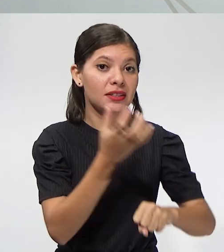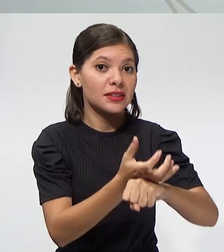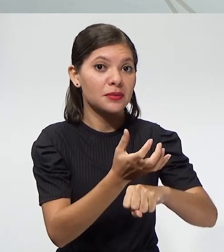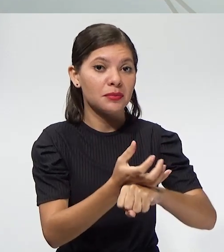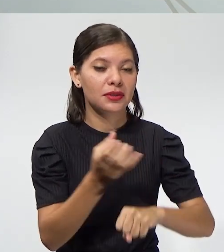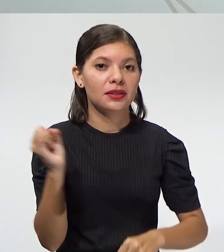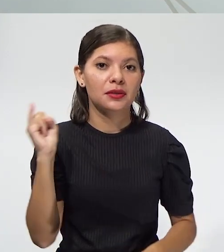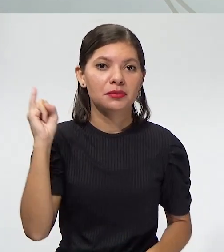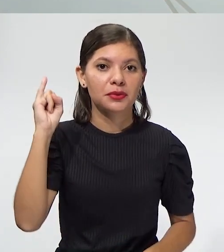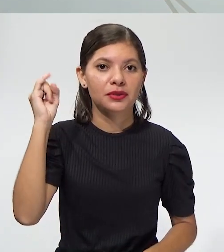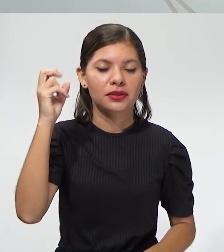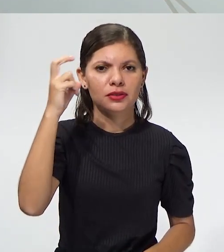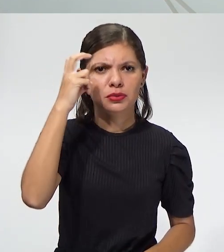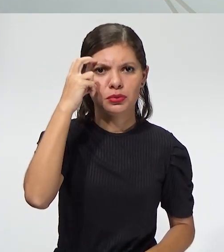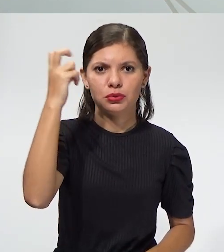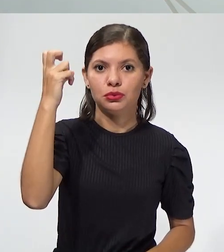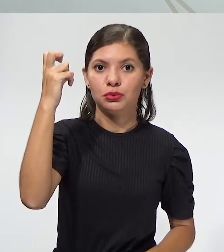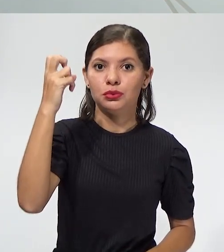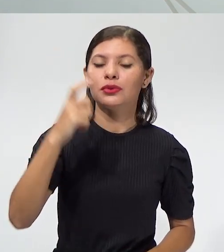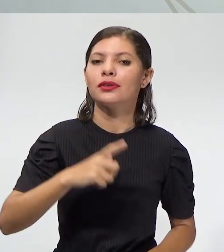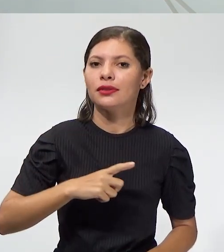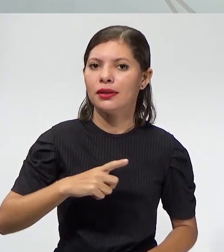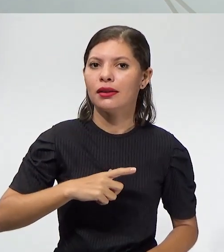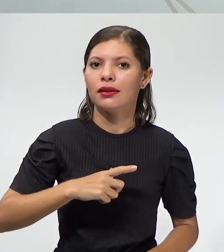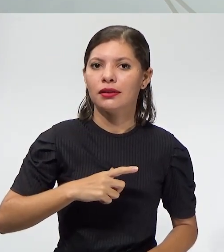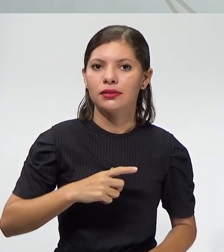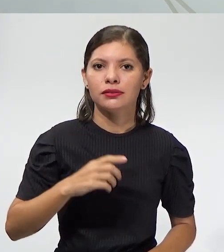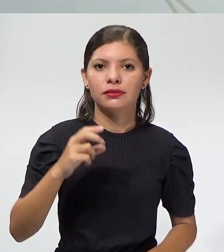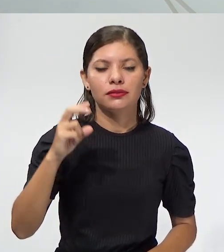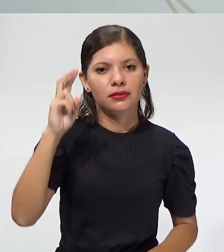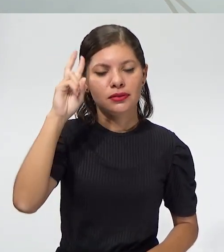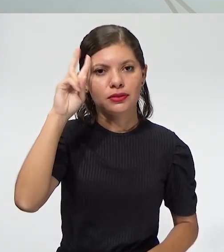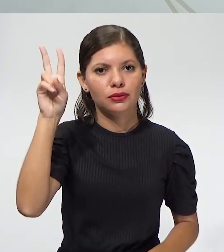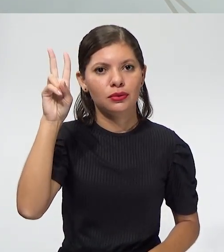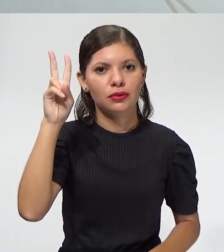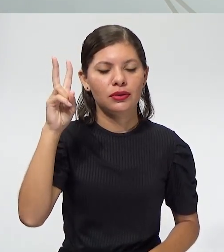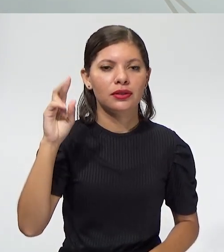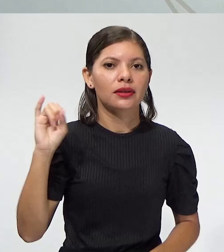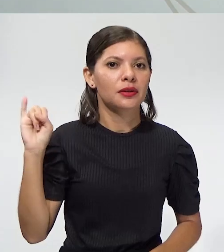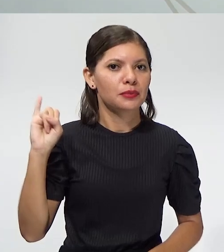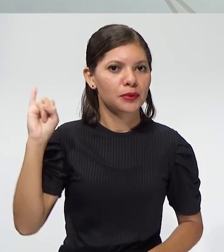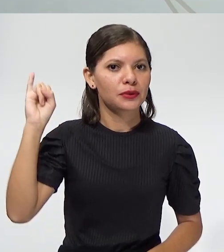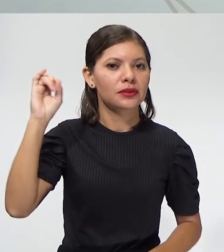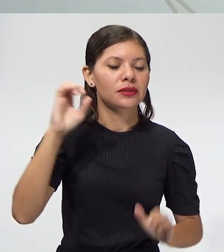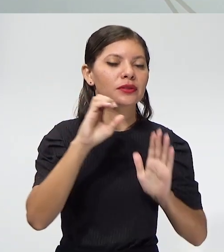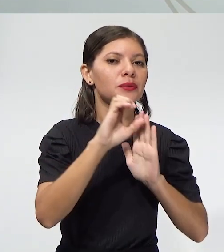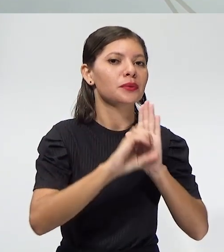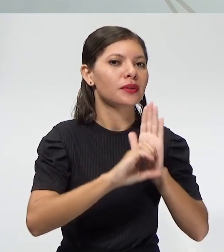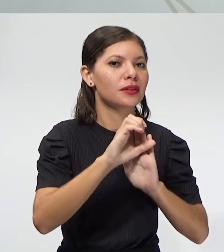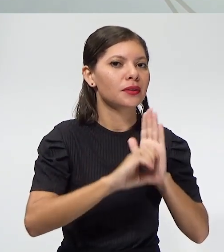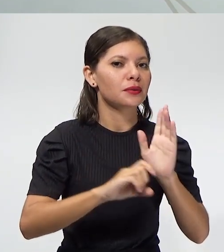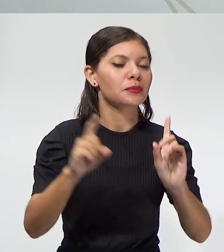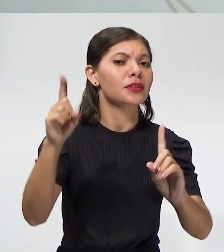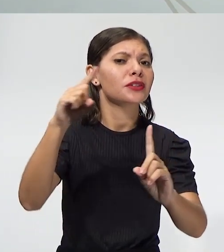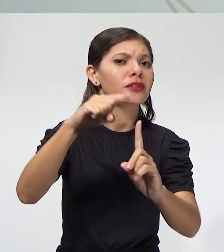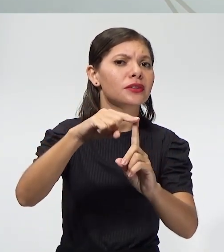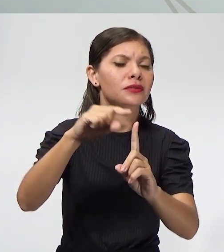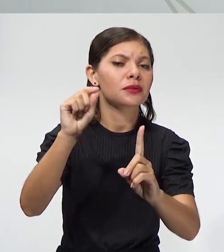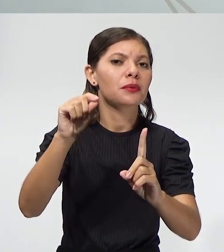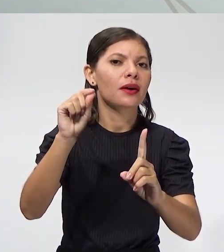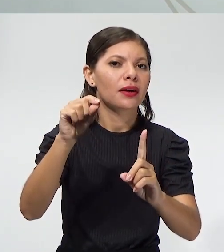uma cultura, ela tem uma história, ela é importante. Ela está no seu currículo por algum objetivo, por